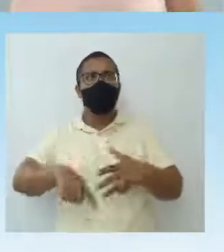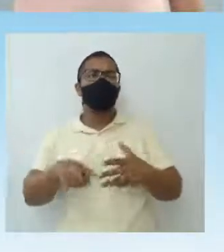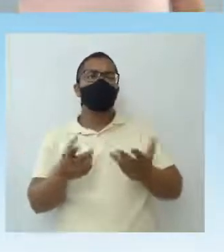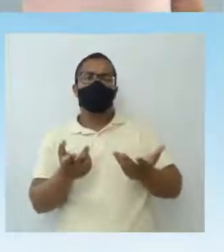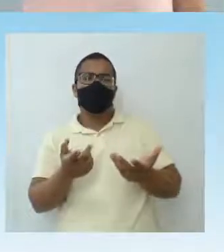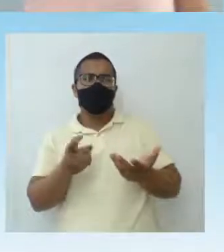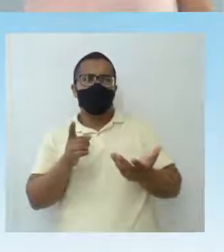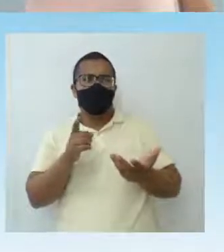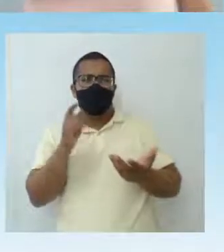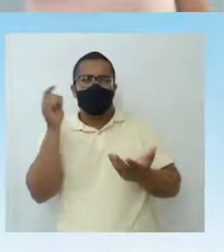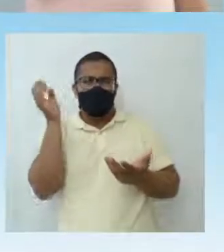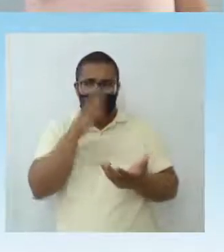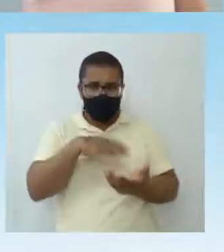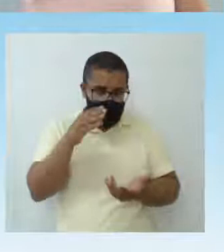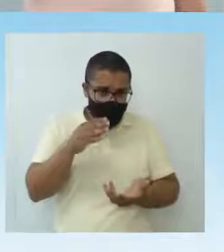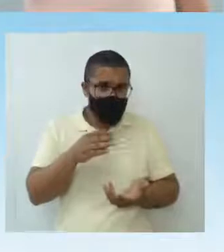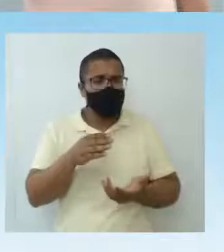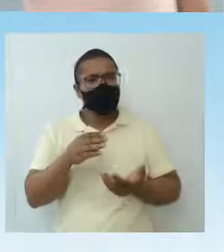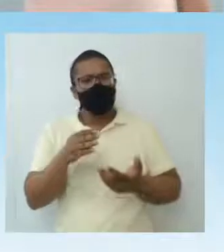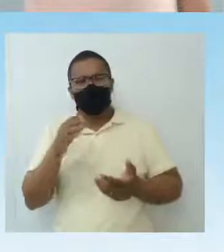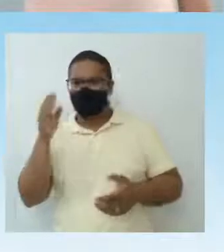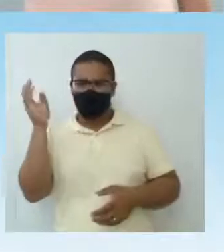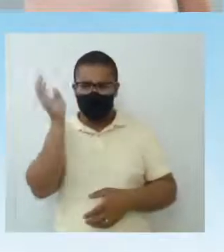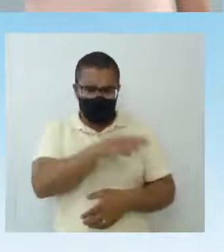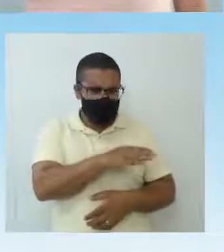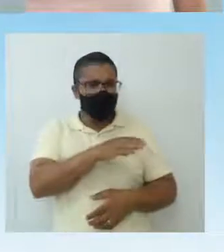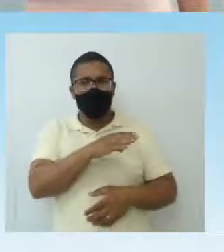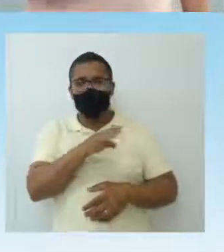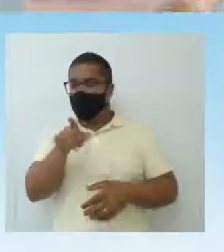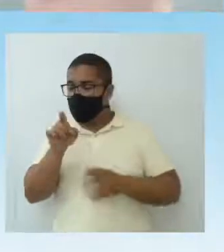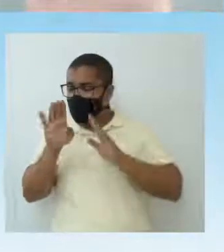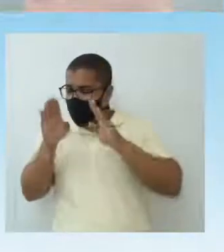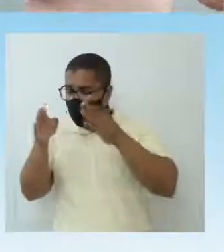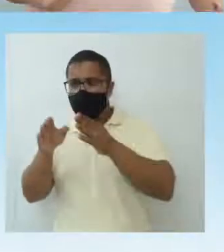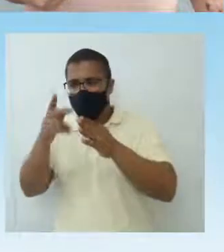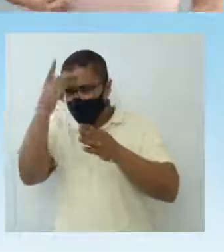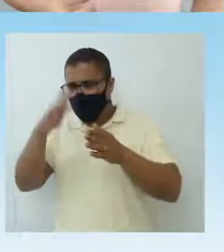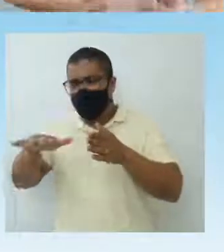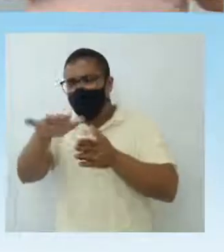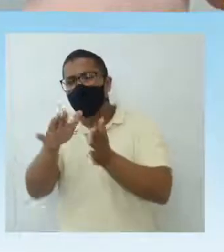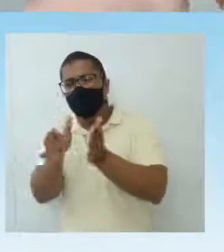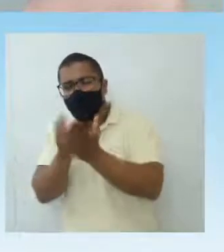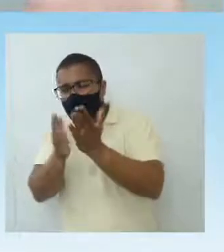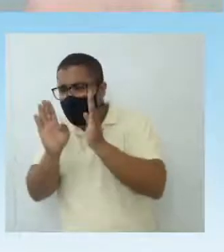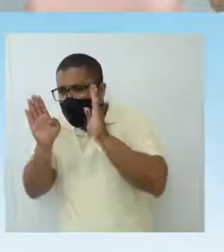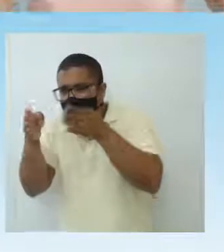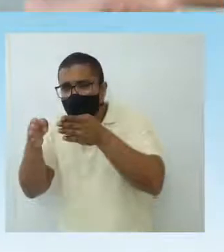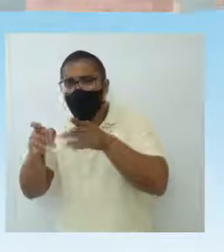essencialmente mau, quando se dedicou aos mais pobres, aos empobrecidos, e